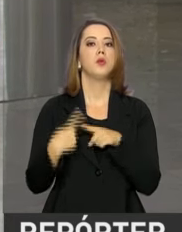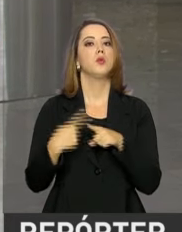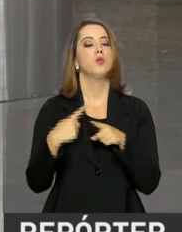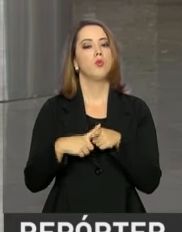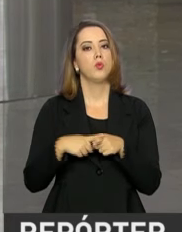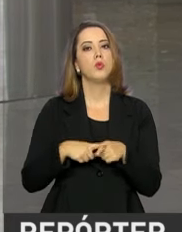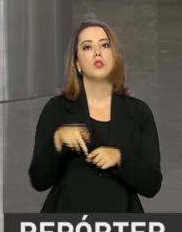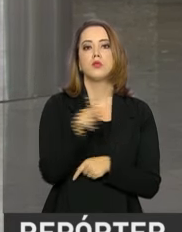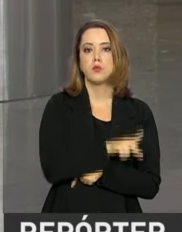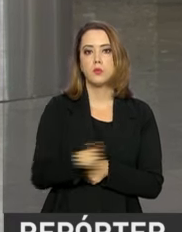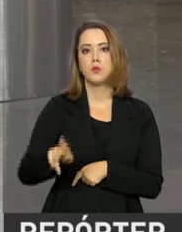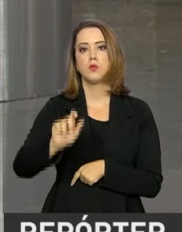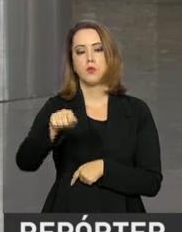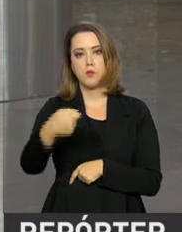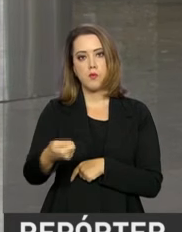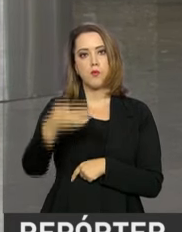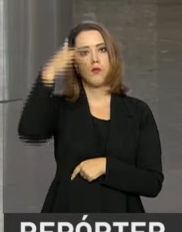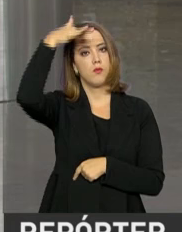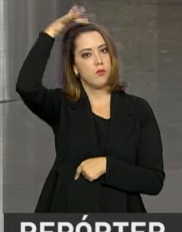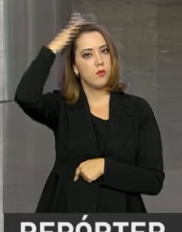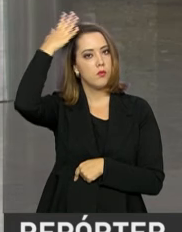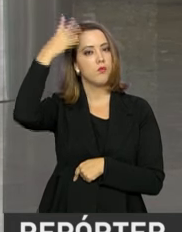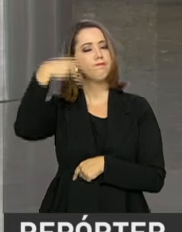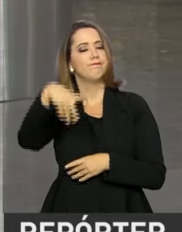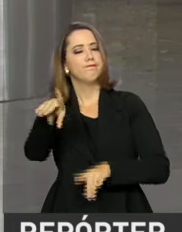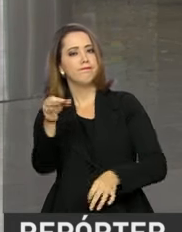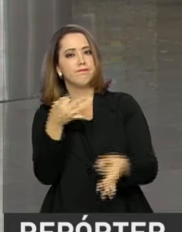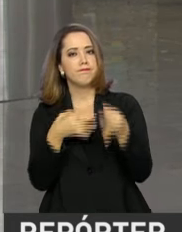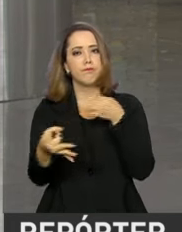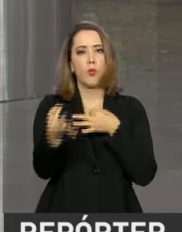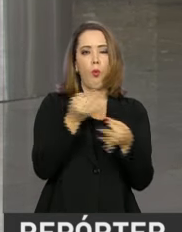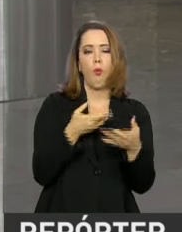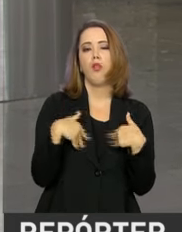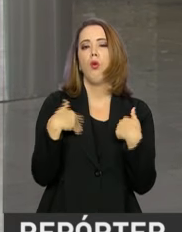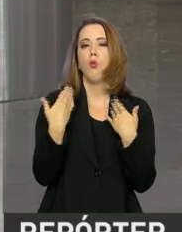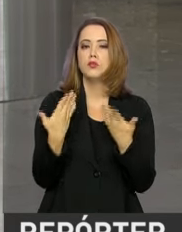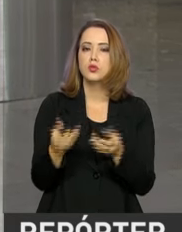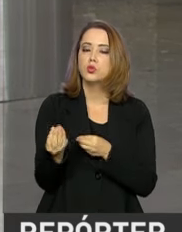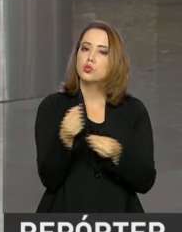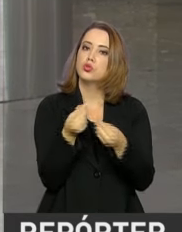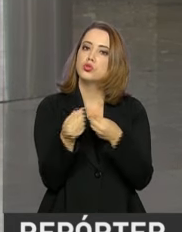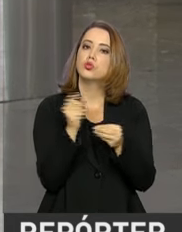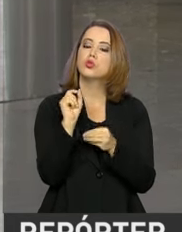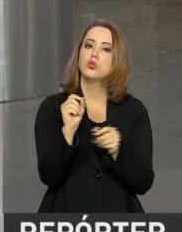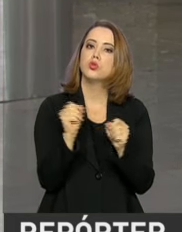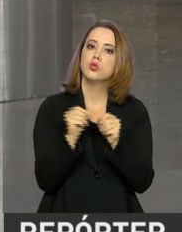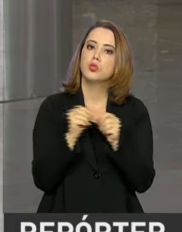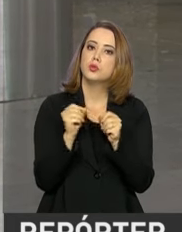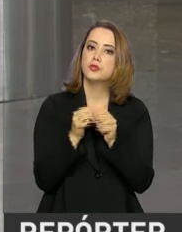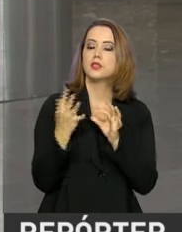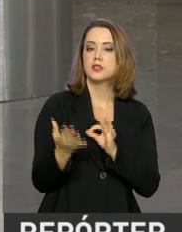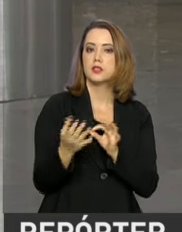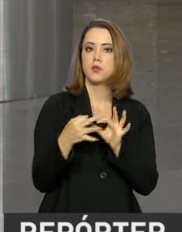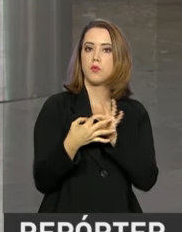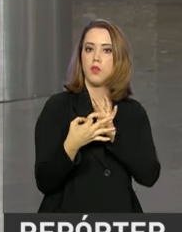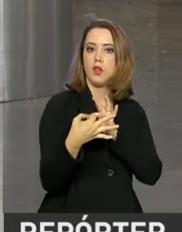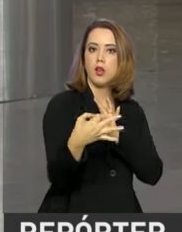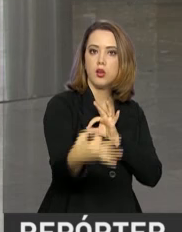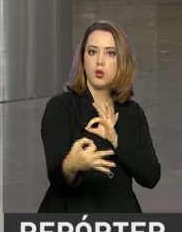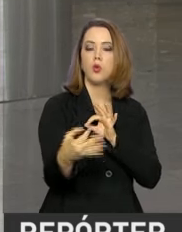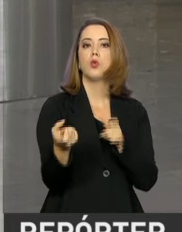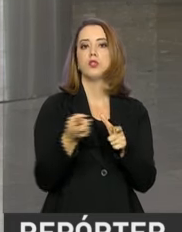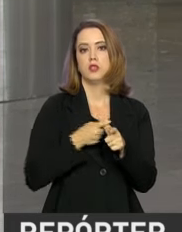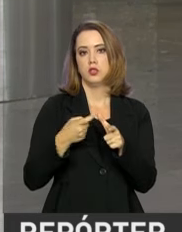presidente em exercício Michel Temer está discutindo uma proposta com os governadores que é a seguinte: alongar a dívida em 20 anos